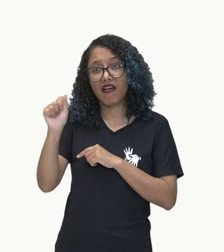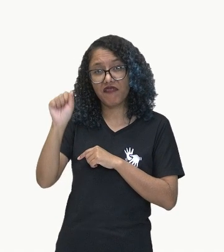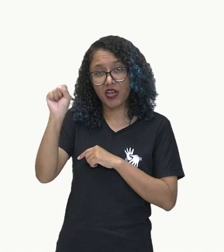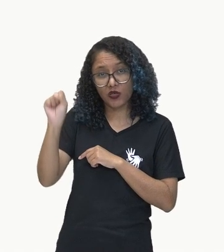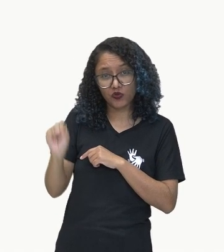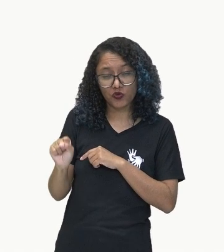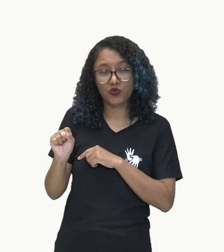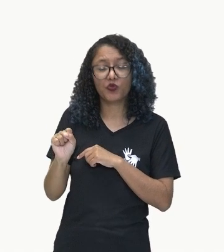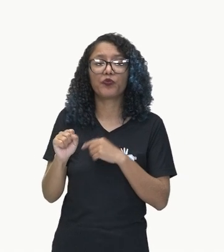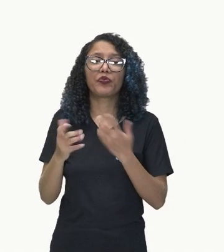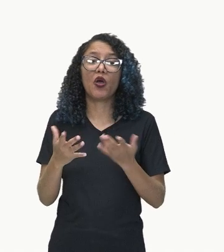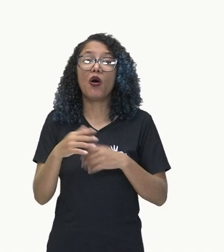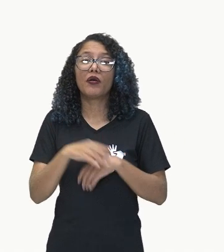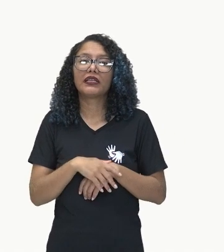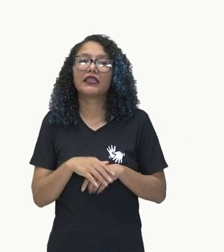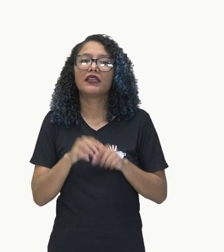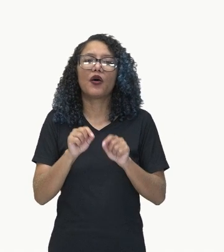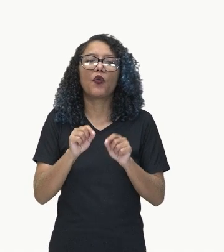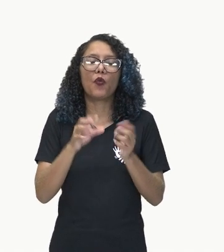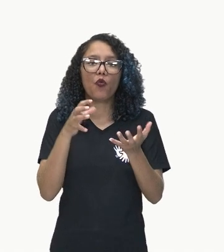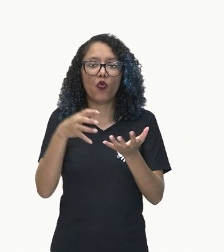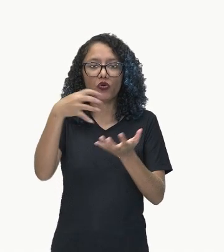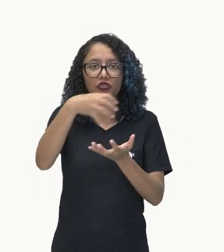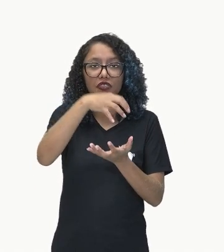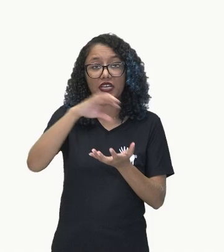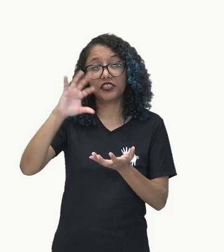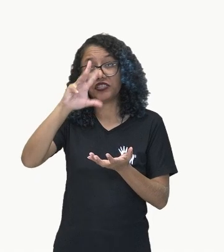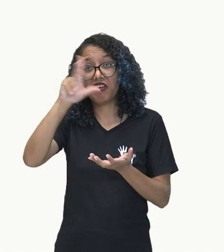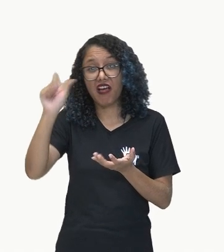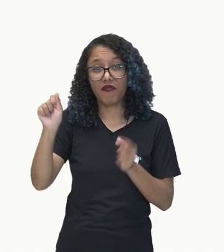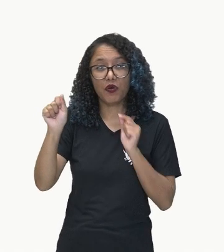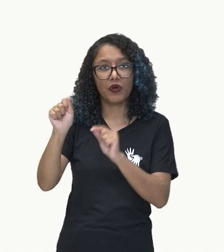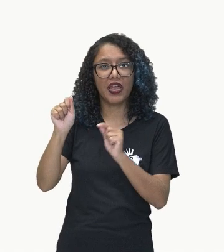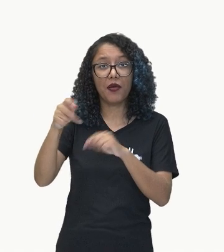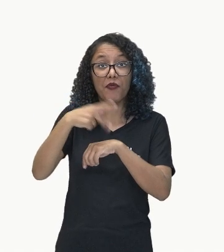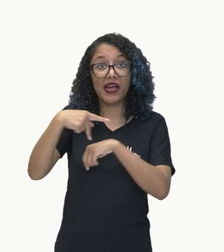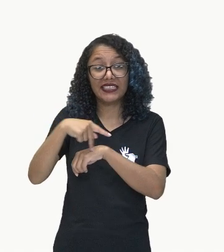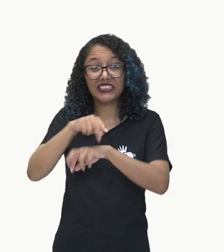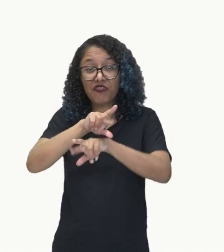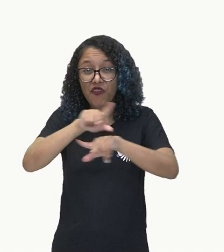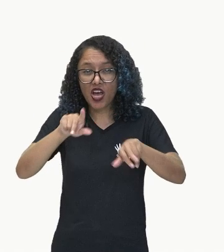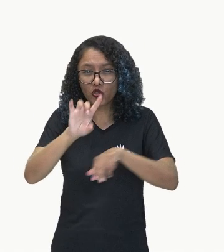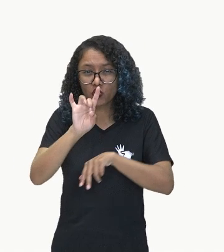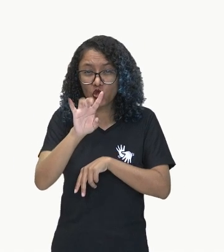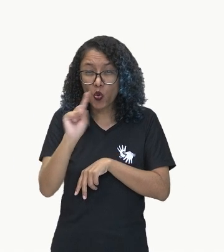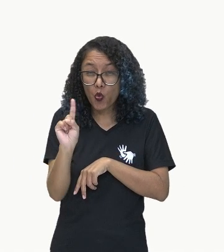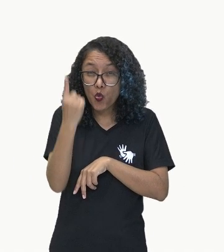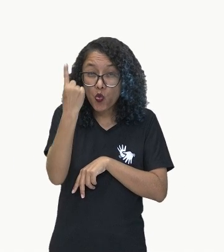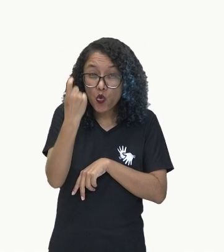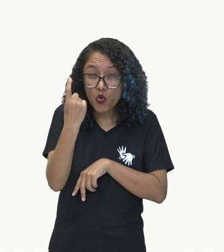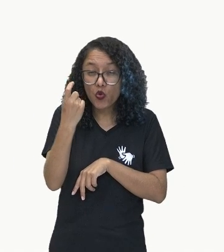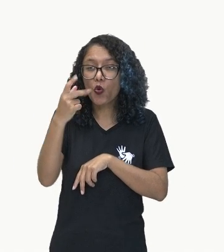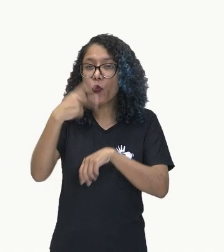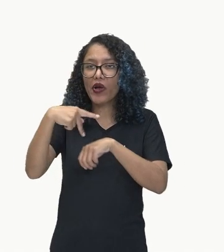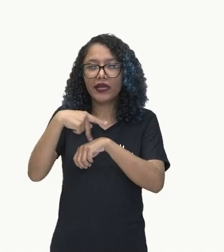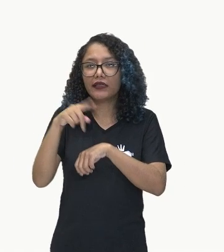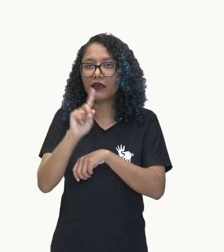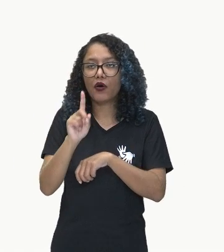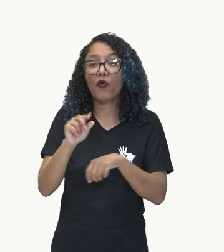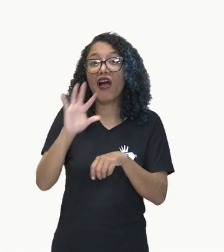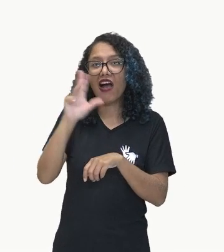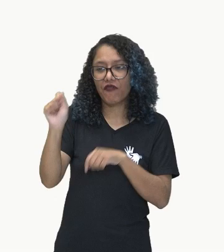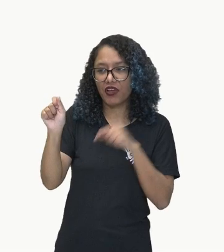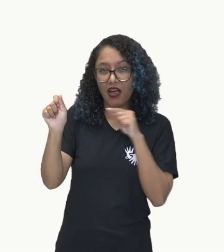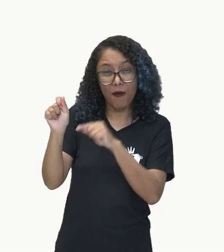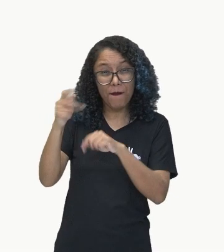continente africano, são vários países, tá? Não é somente um país. A África não é um país,